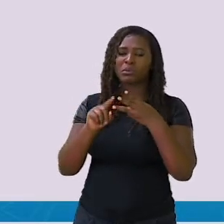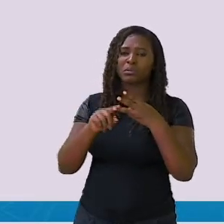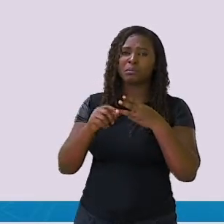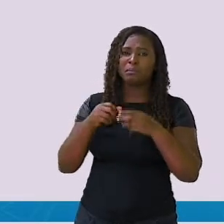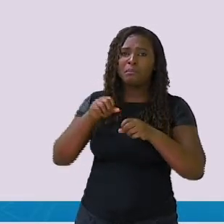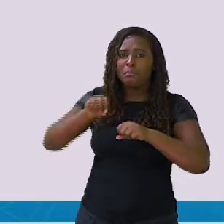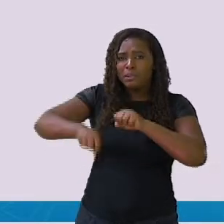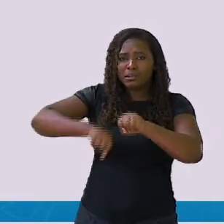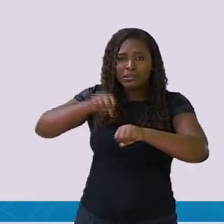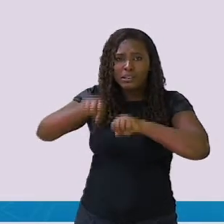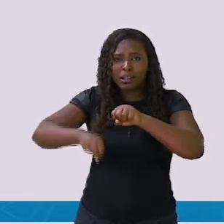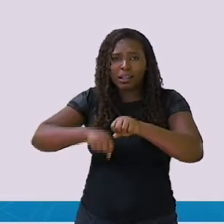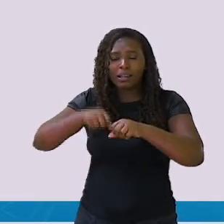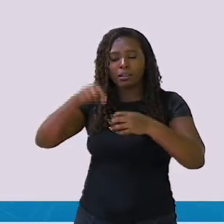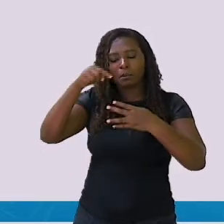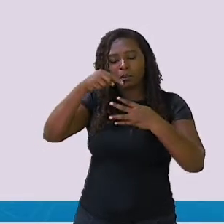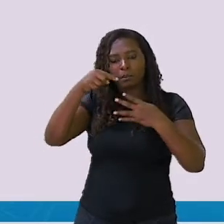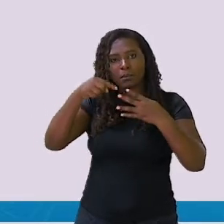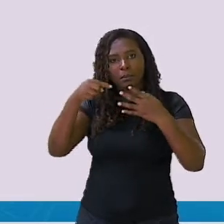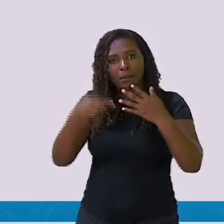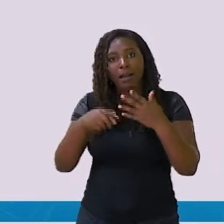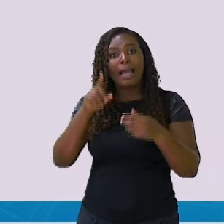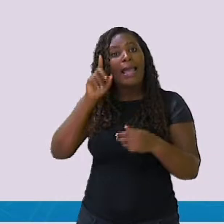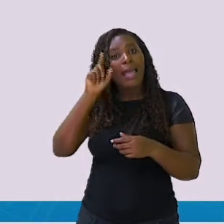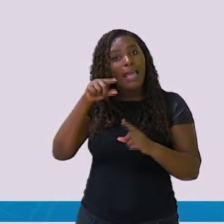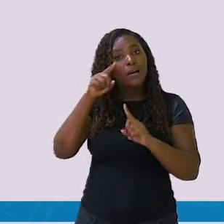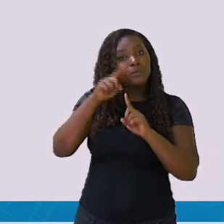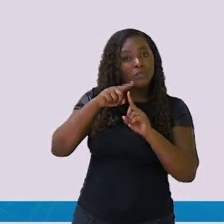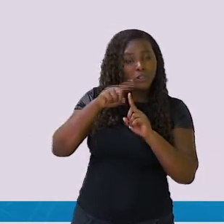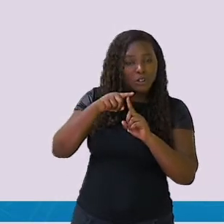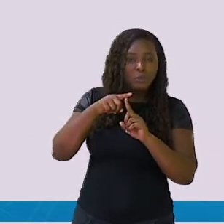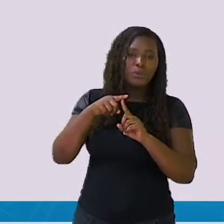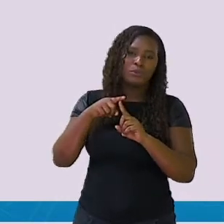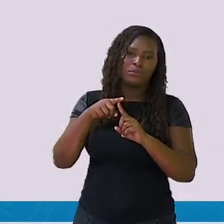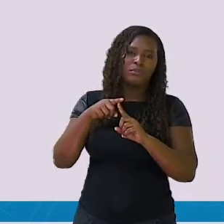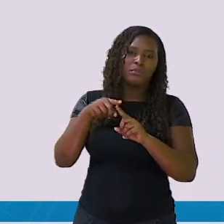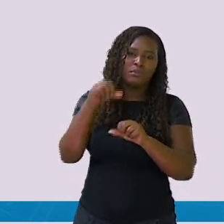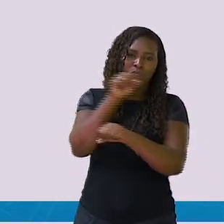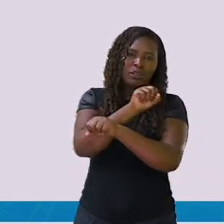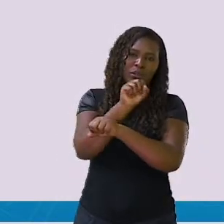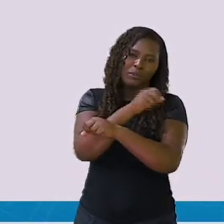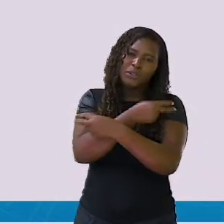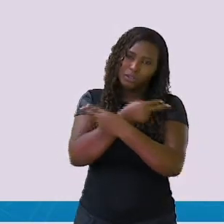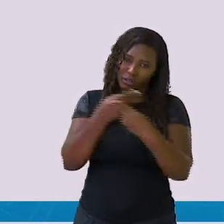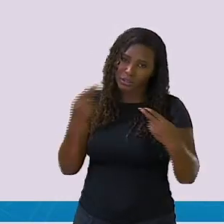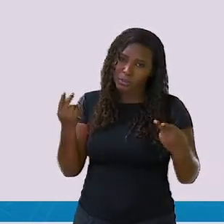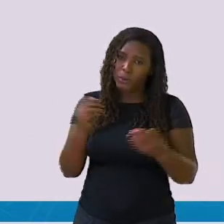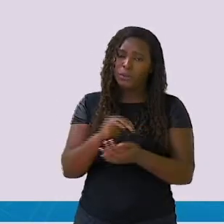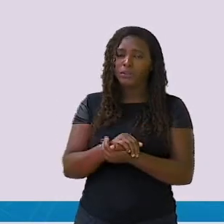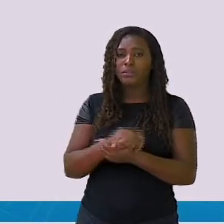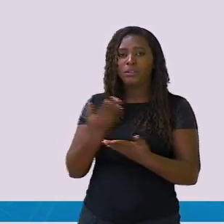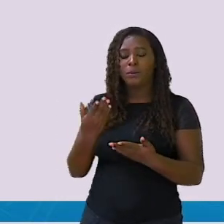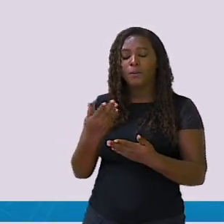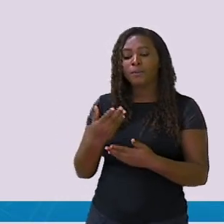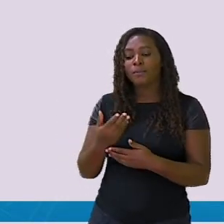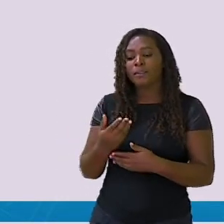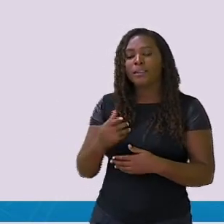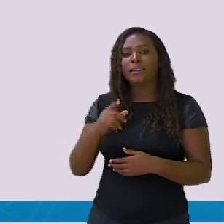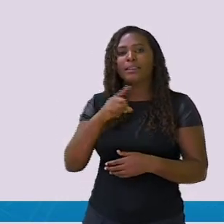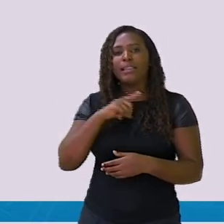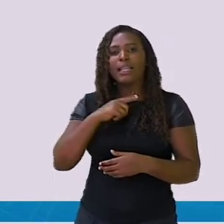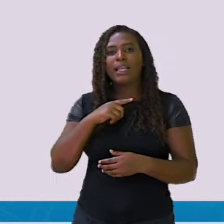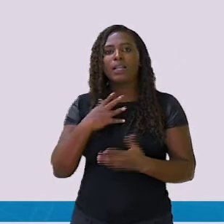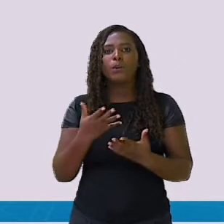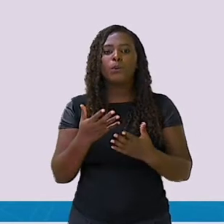forma de se locomover. Então você vai estruturar o que você quer falar. Então os temas relacionados ou subtemas que